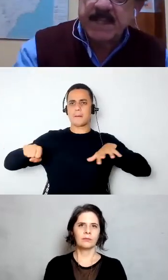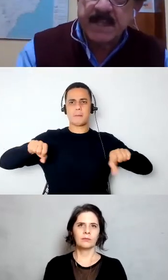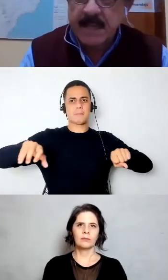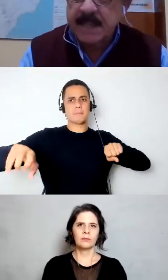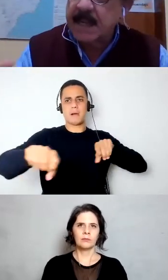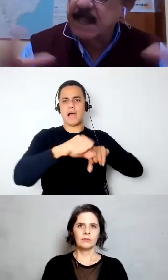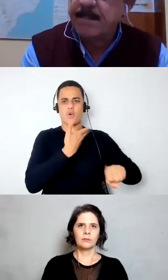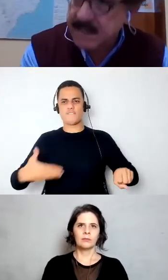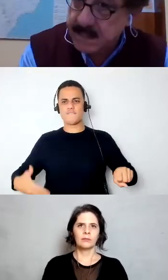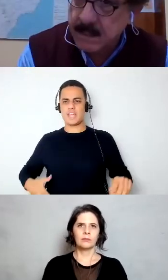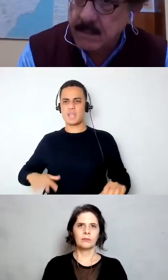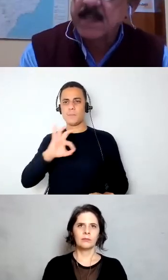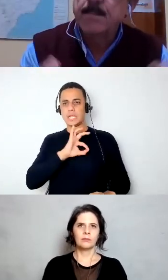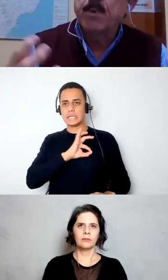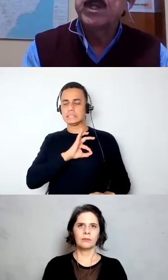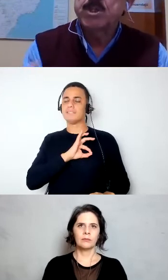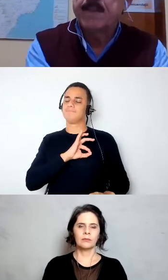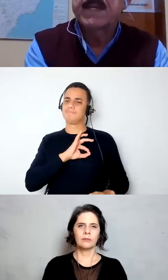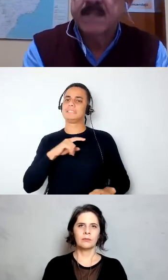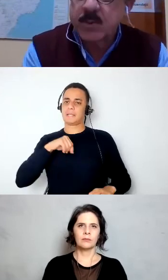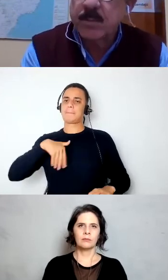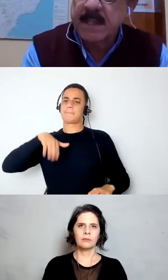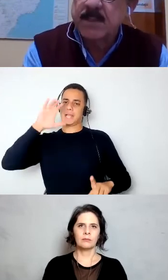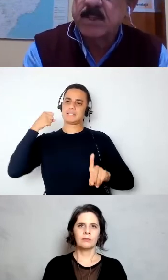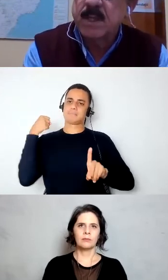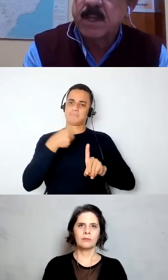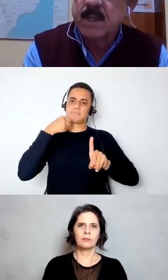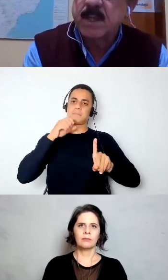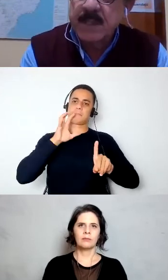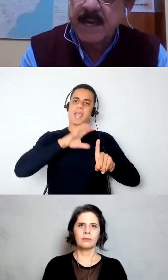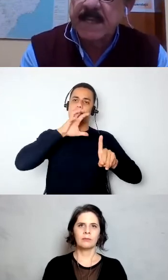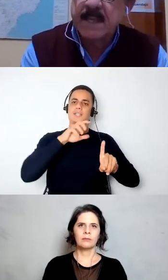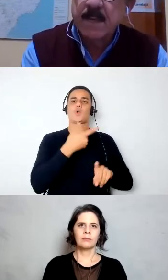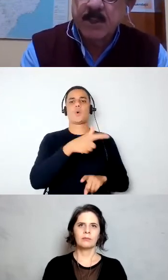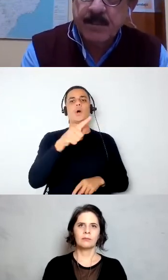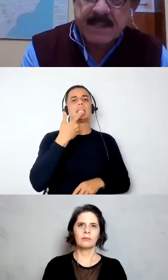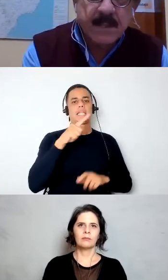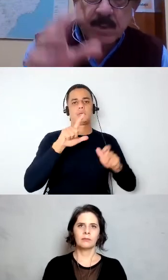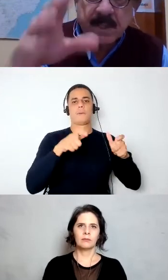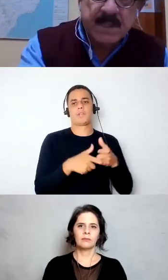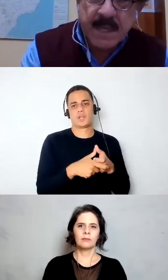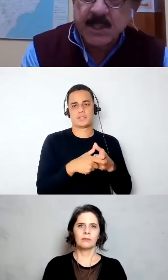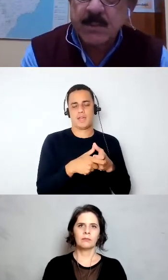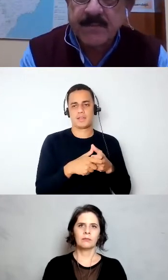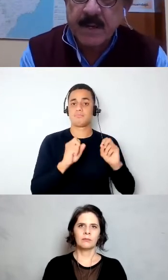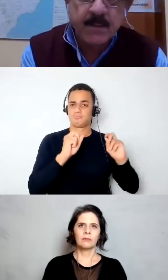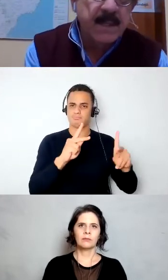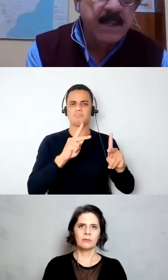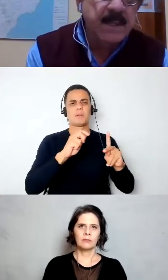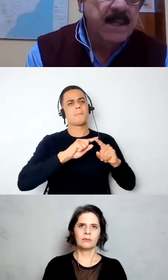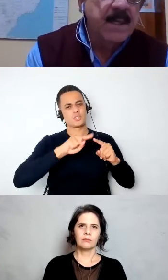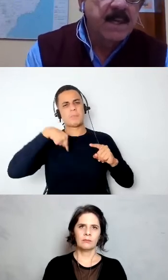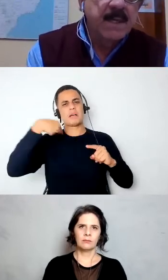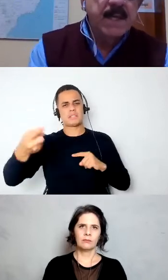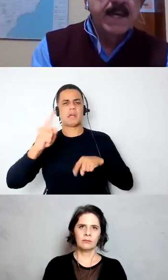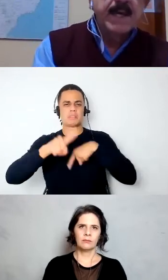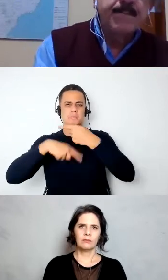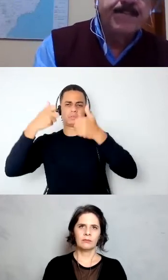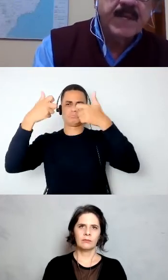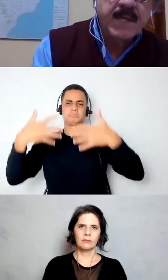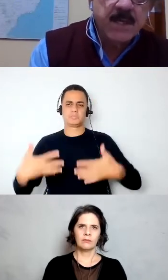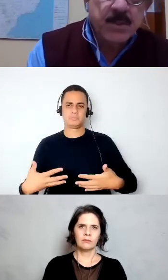já mostrei, não é só uma questão de ter nomes para as coisas que sejam diferentes. As organizações dessas línguas são diferentes. Então, isso